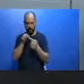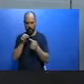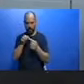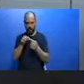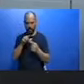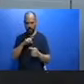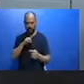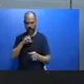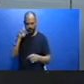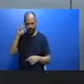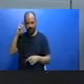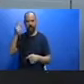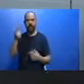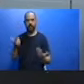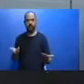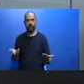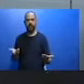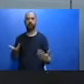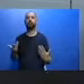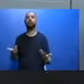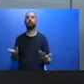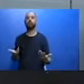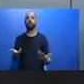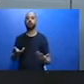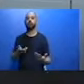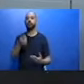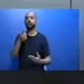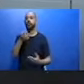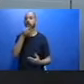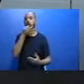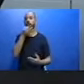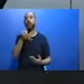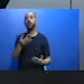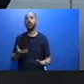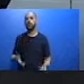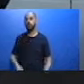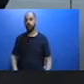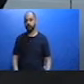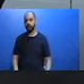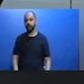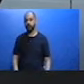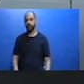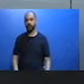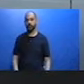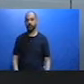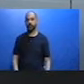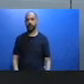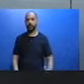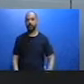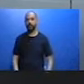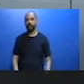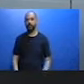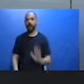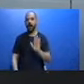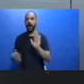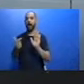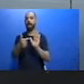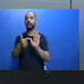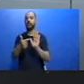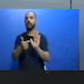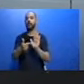passar justifique explica a fazer a mãozinha tá indicando